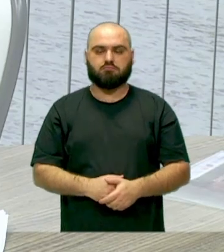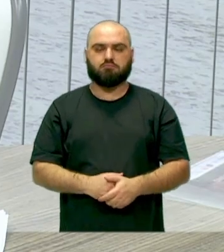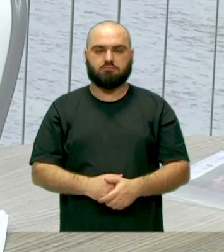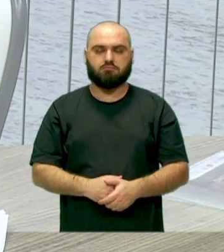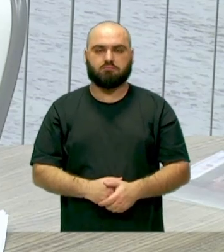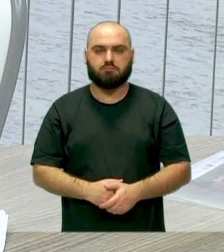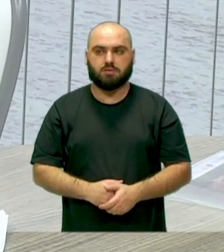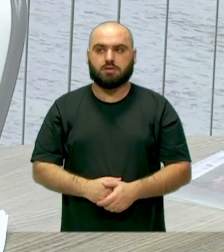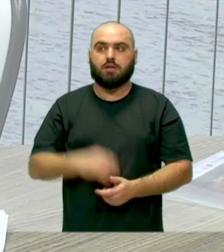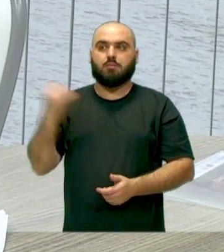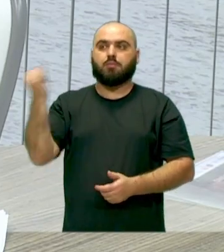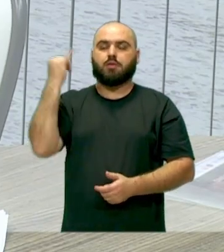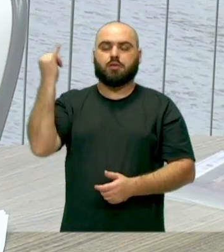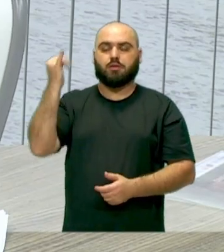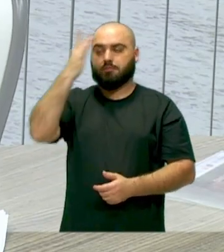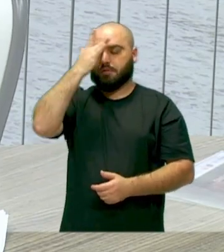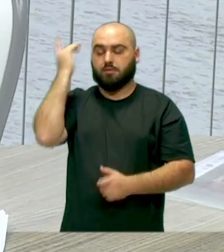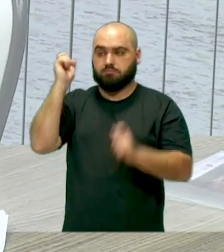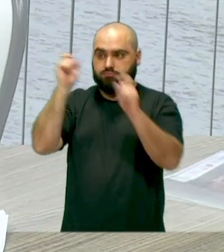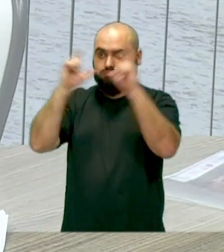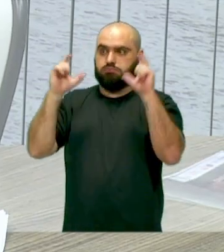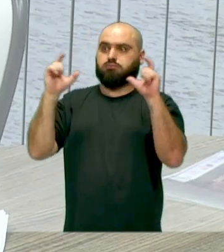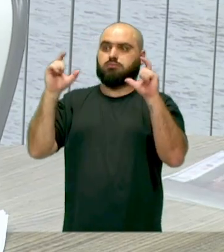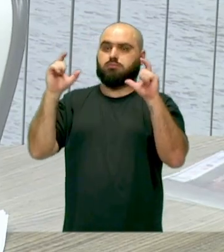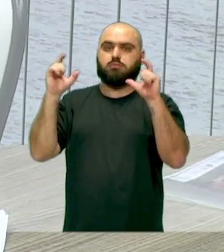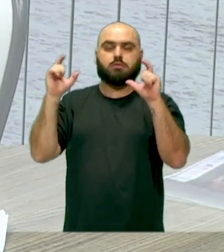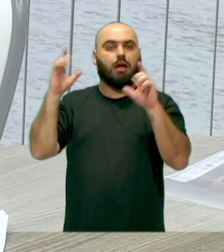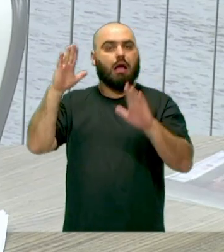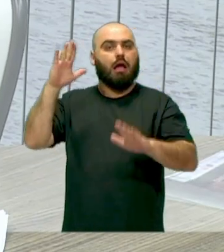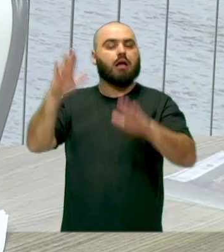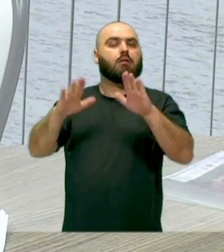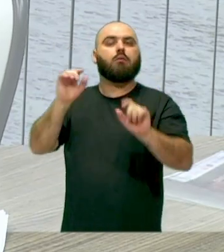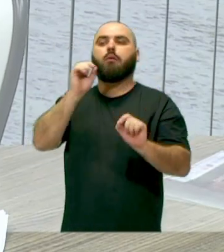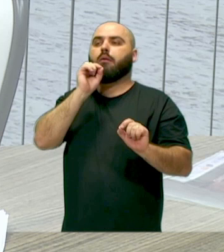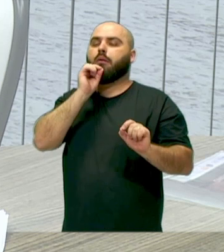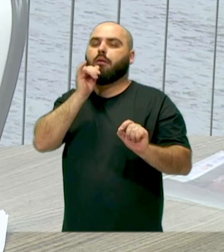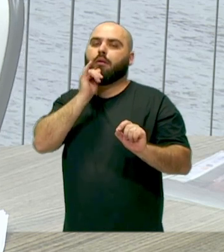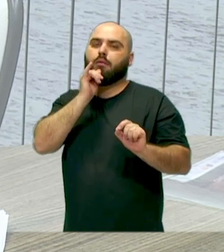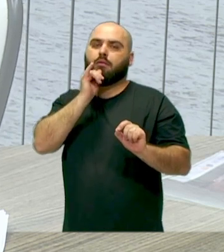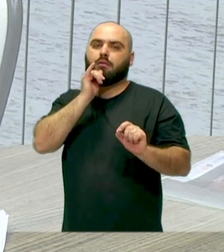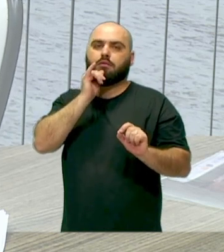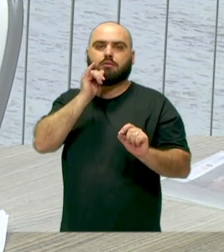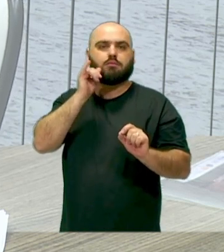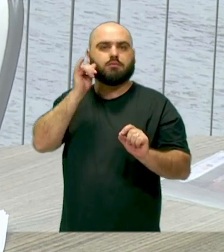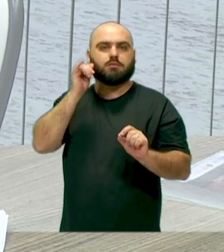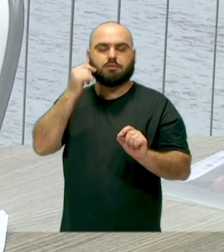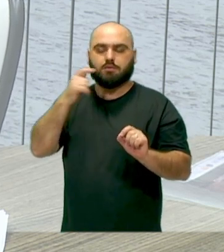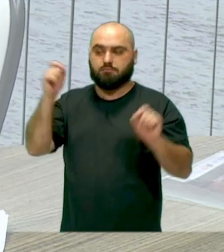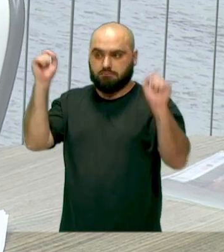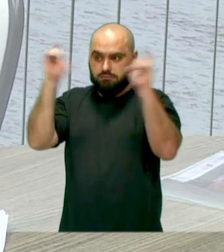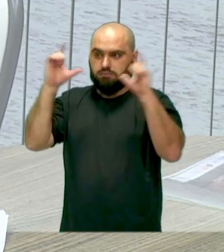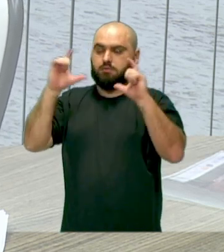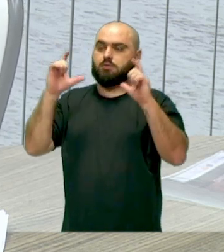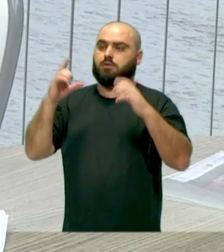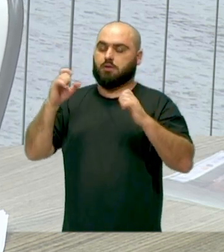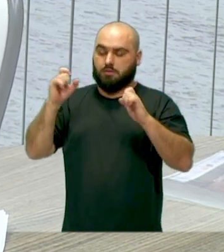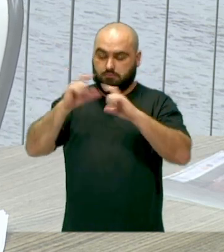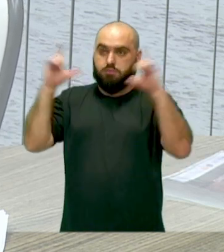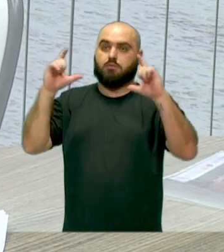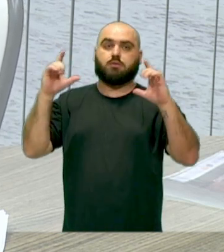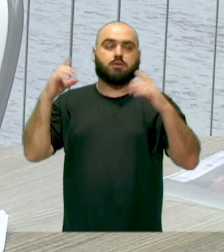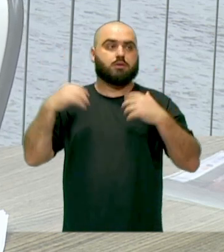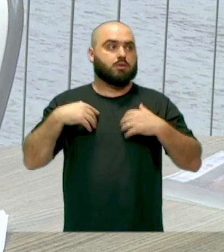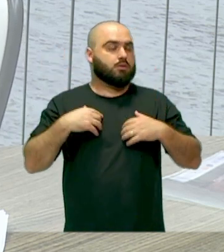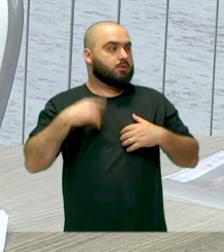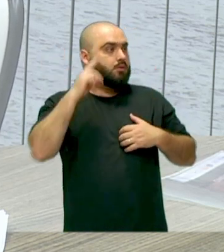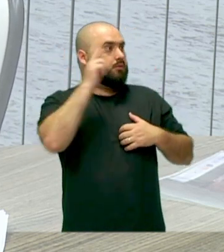acho importante. Às vezes aquilo que a gente toma como choque faz acordar para a